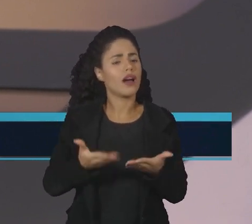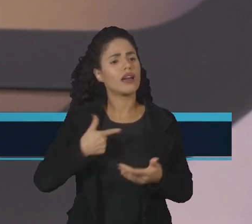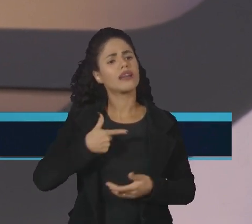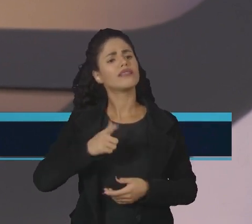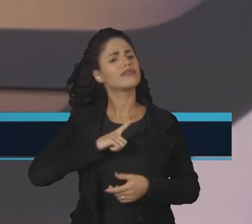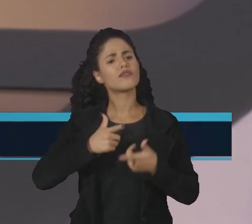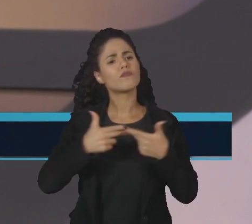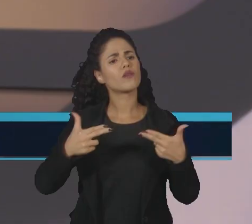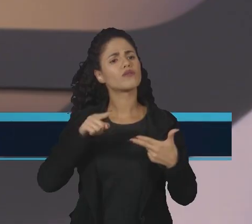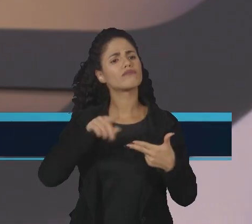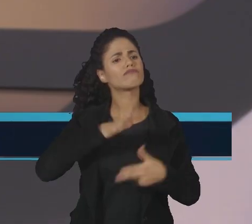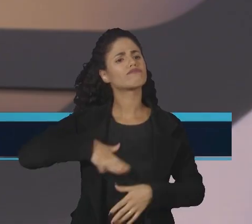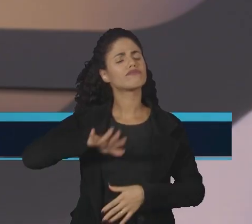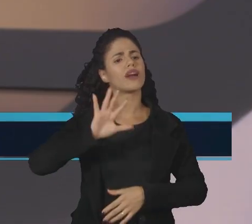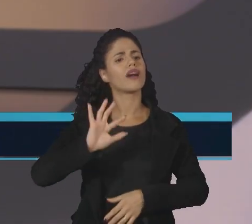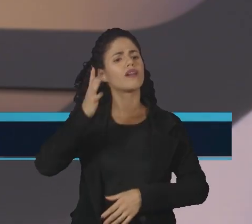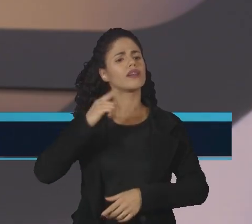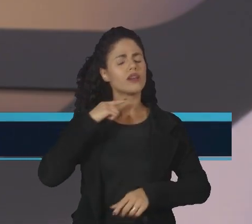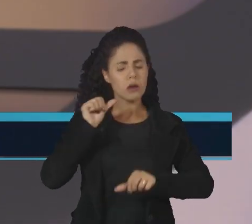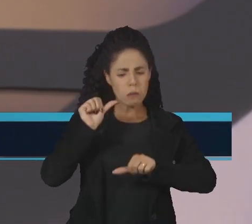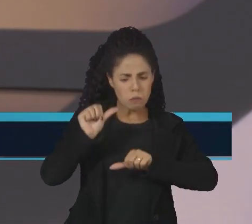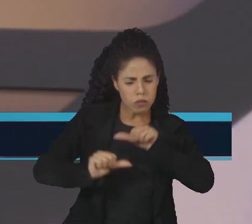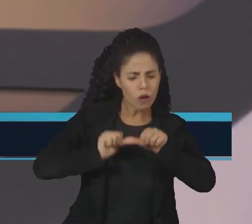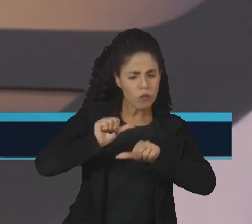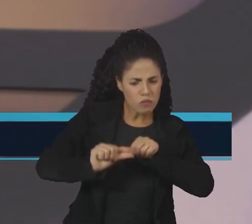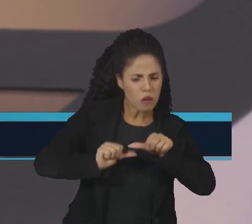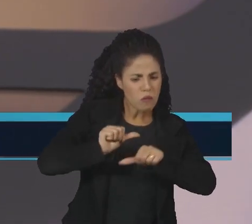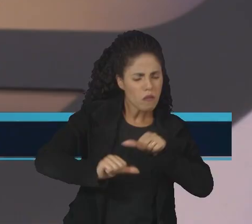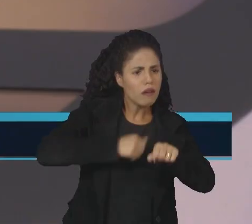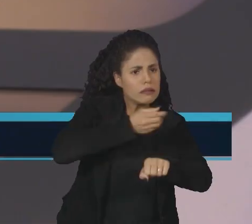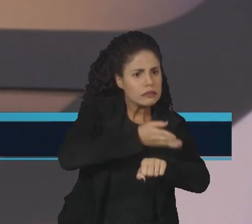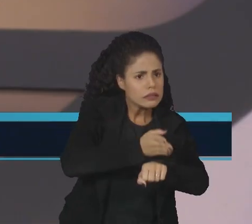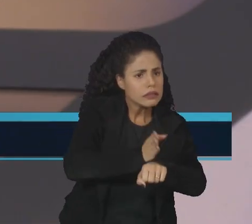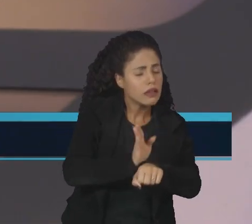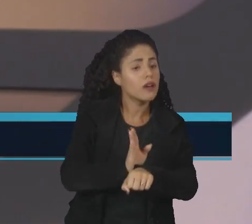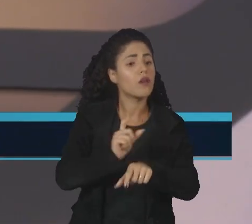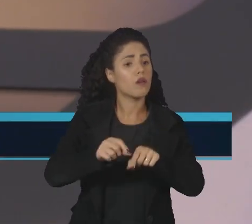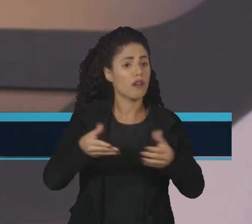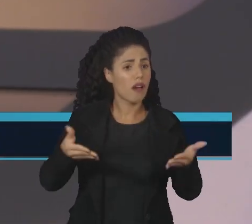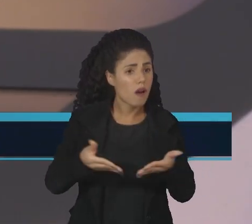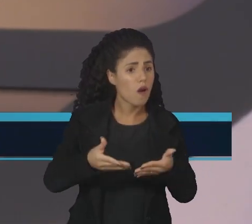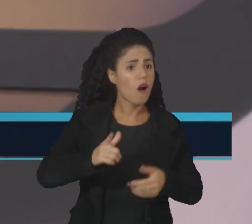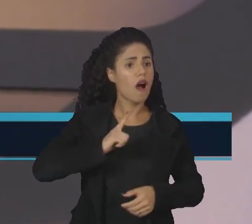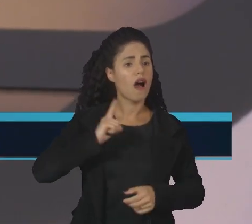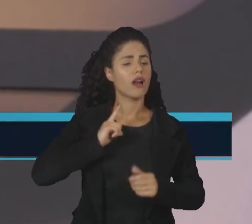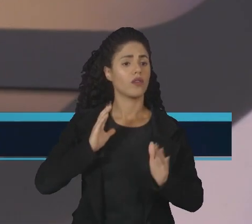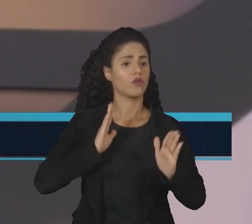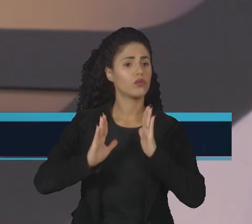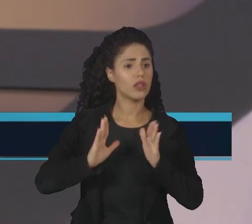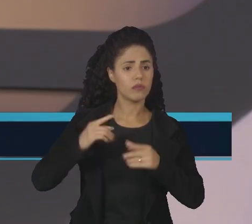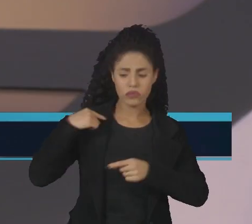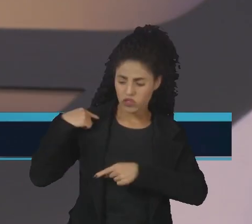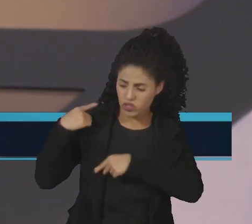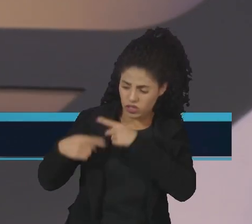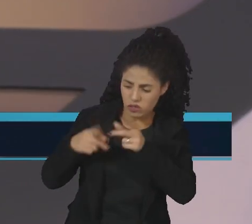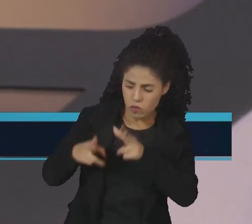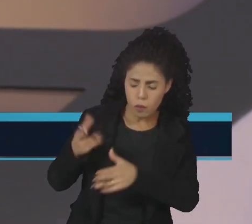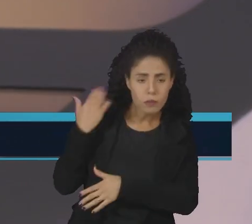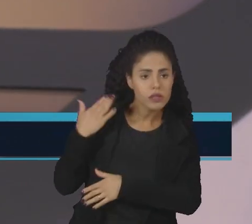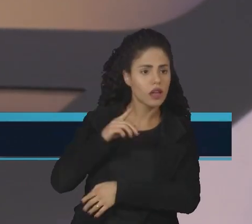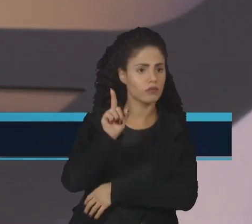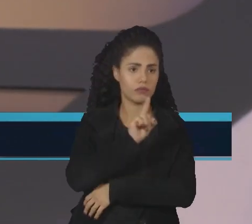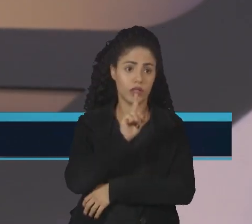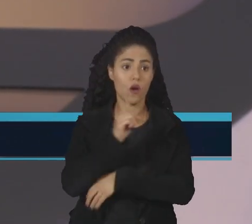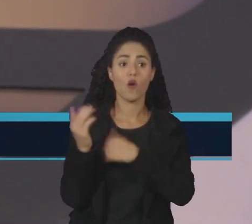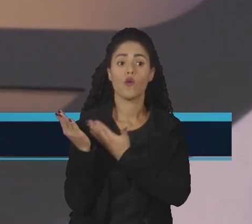mercado de trabalho que é permanente, que é essa mudança de tempo do trabalho. Não é mais o tempo que era também algumas gerações atrás. Então, o jovem,